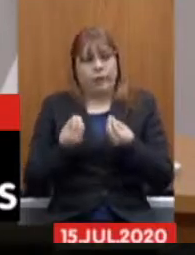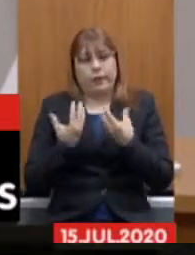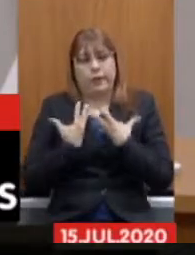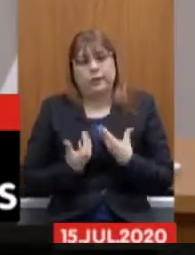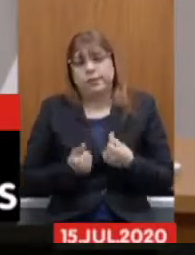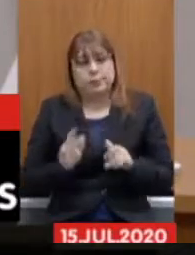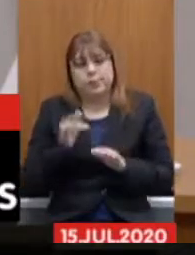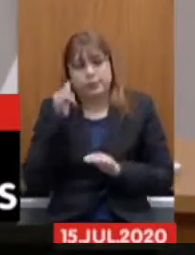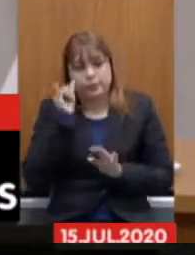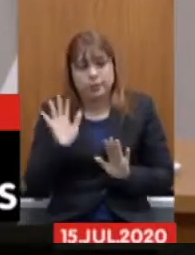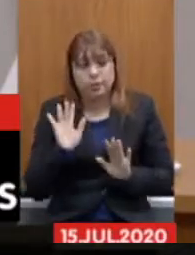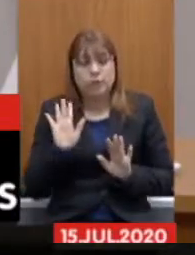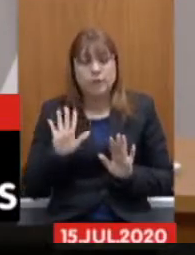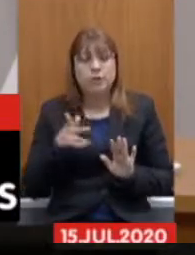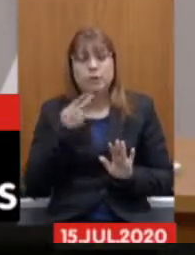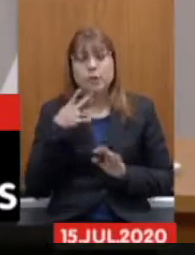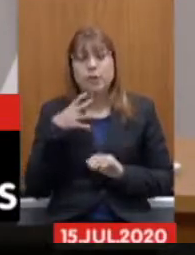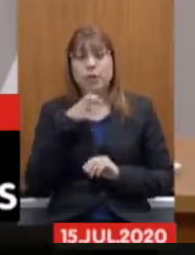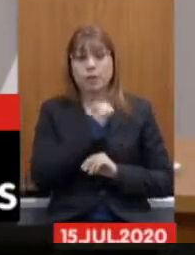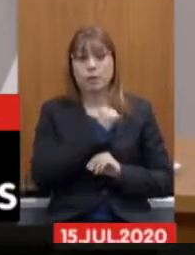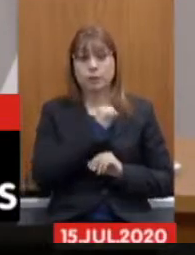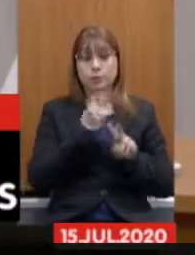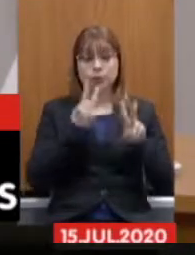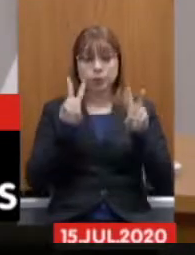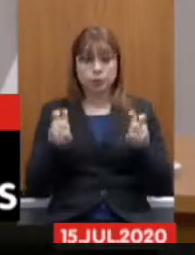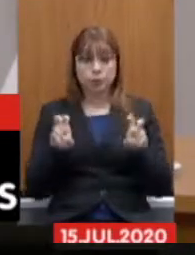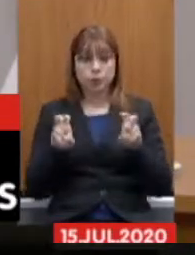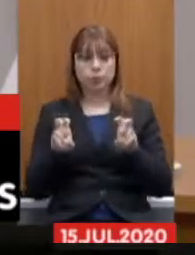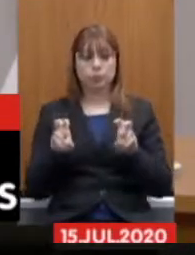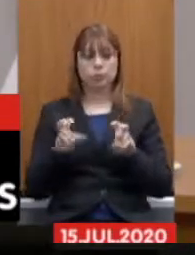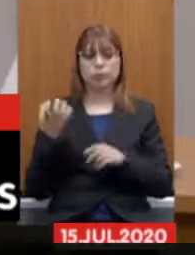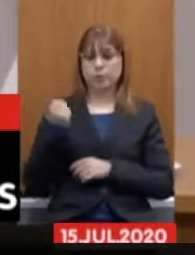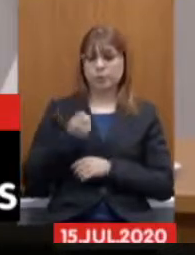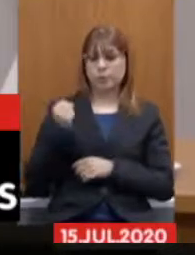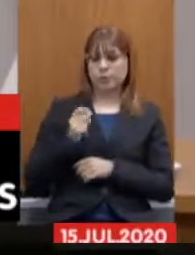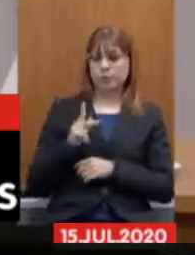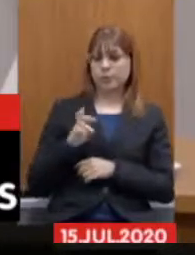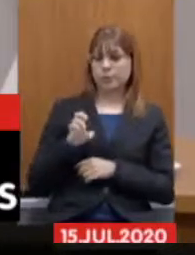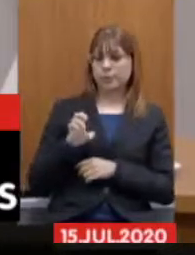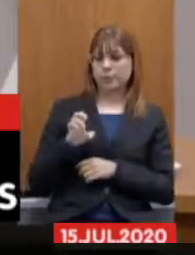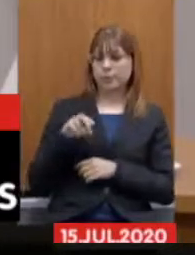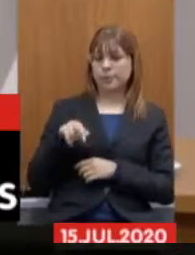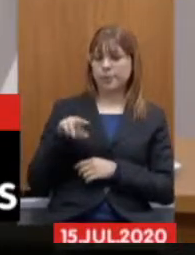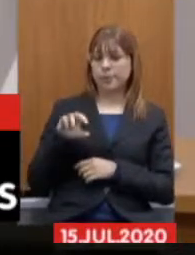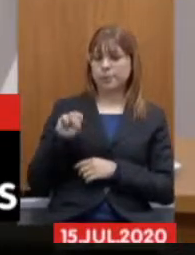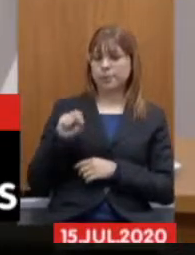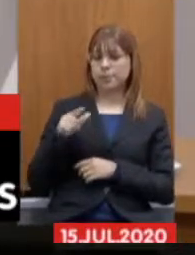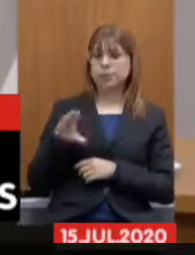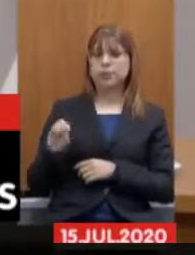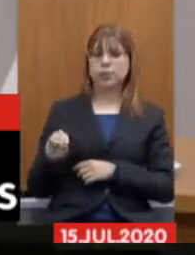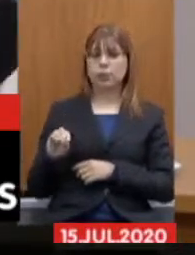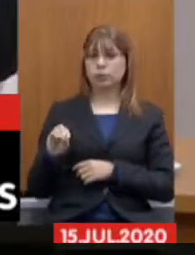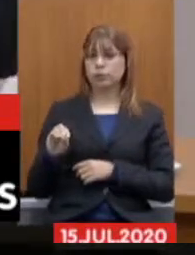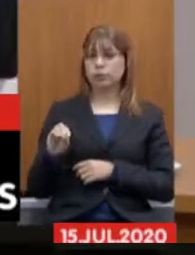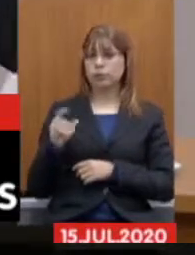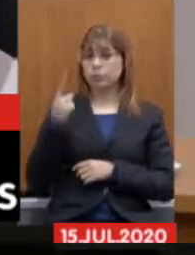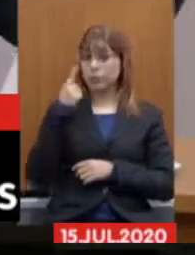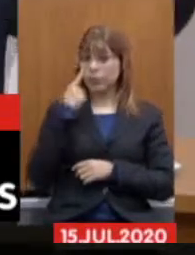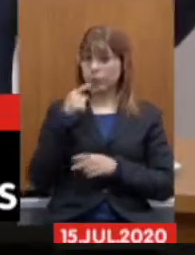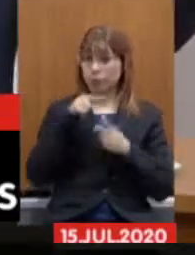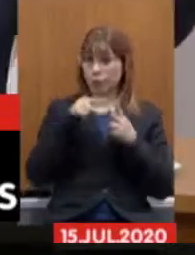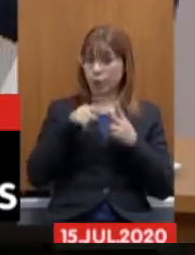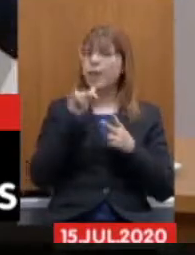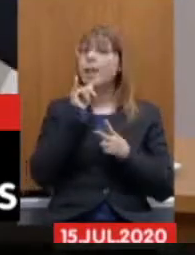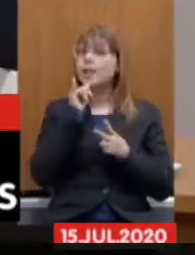gostaria de falar rapidamente sobre a questão do pensionamento e vejam senhores trago aqui dois